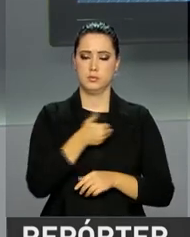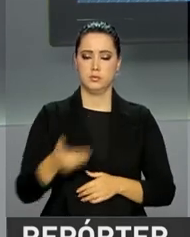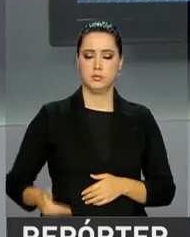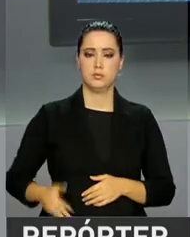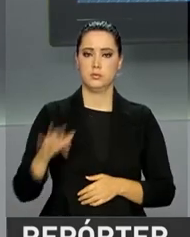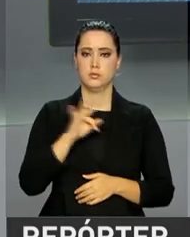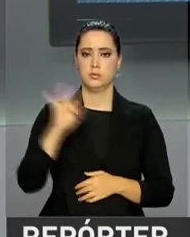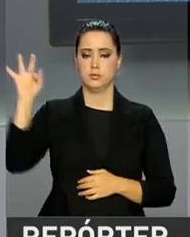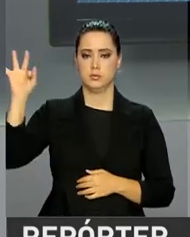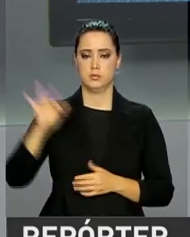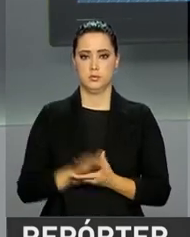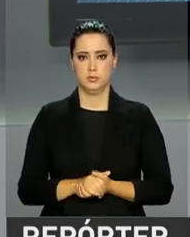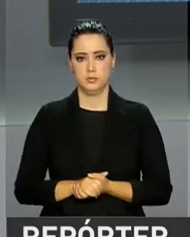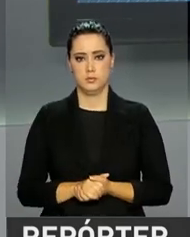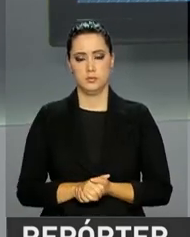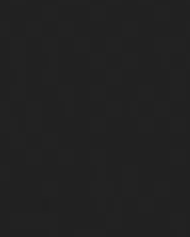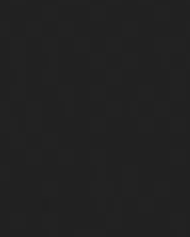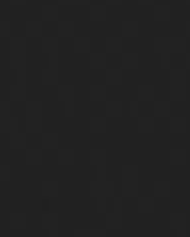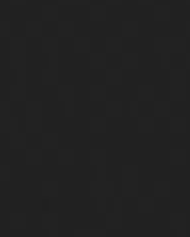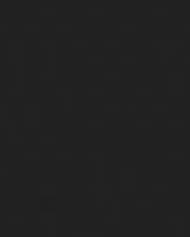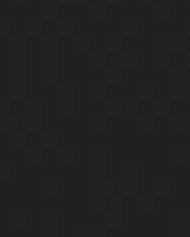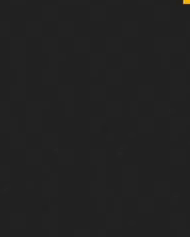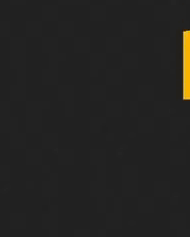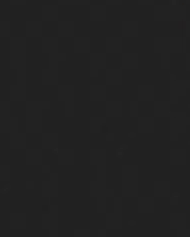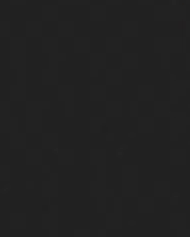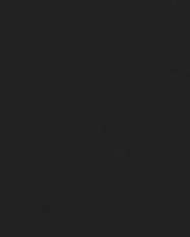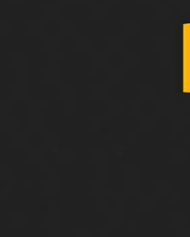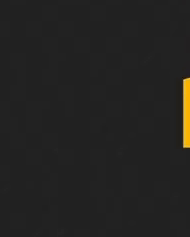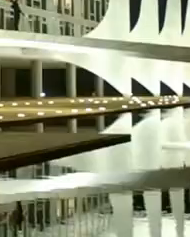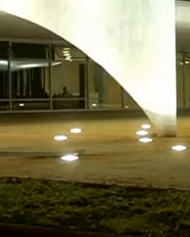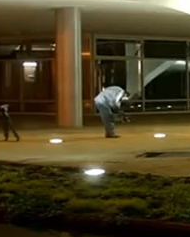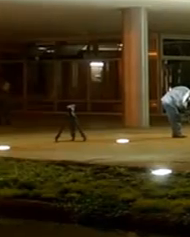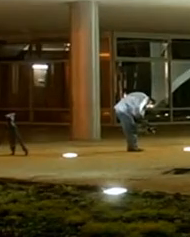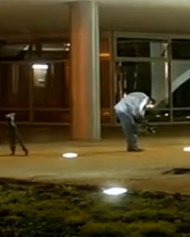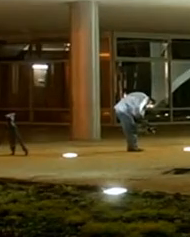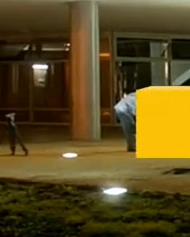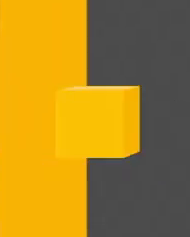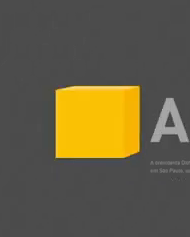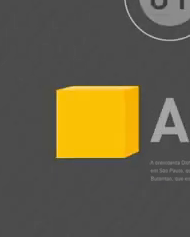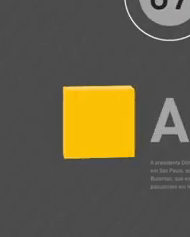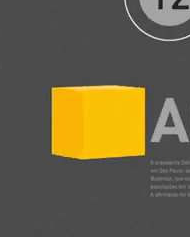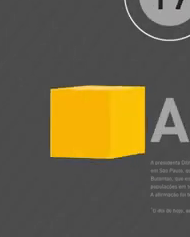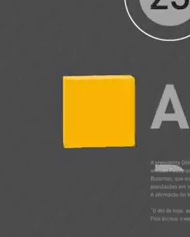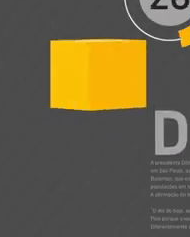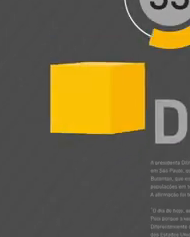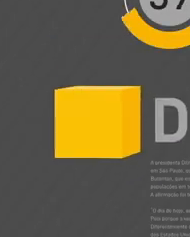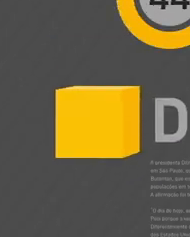NBR, a TV do Governo Federal.